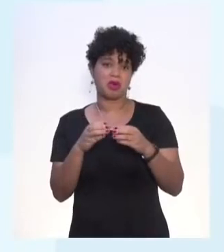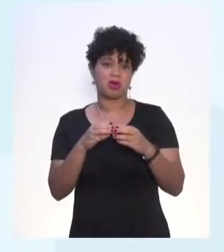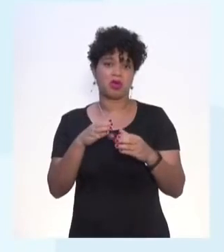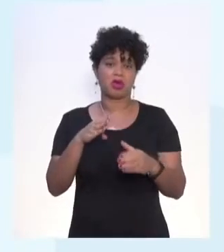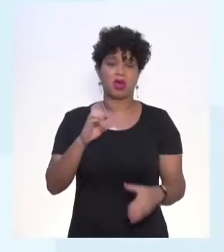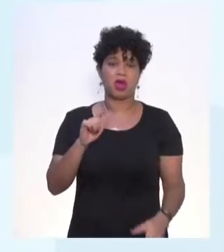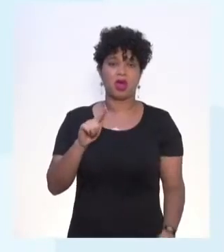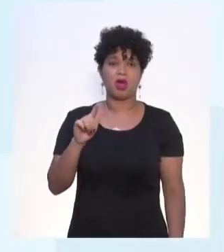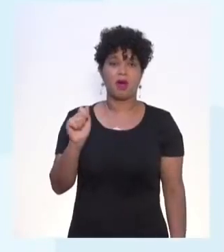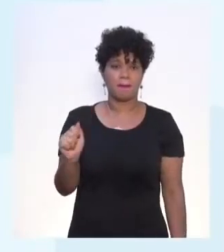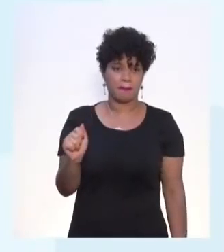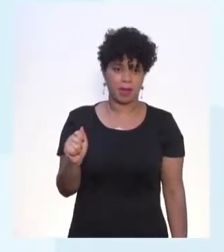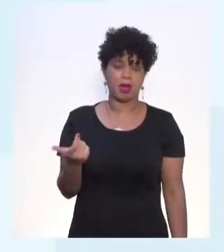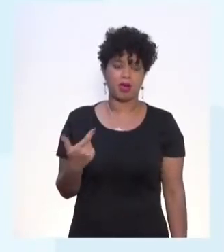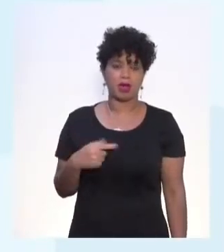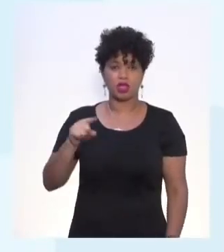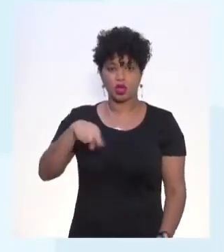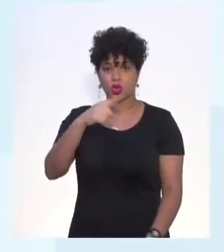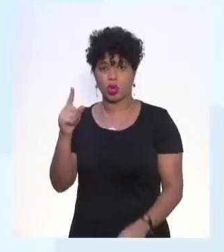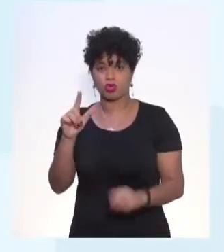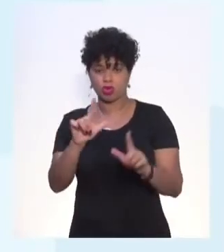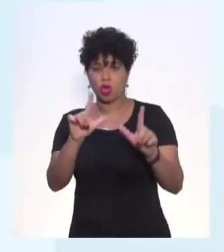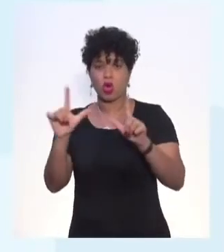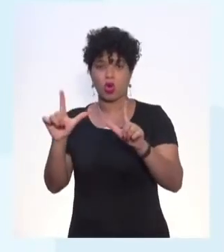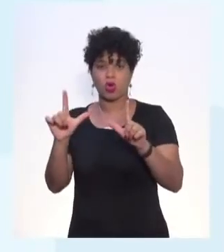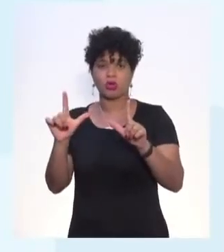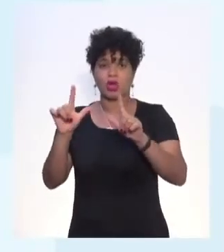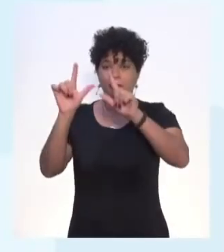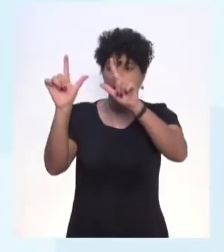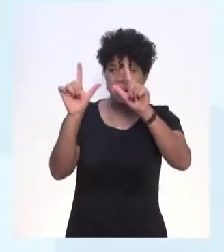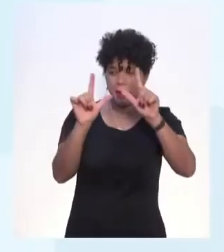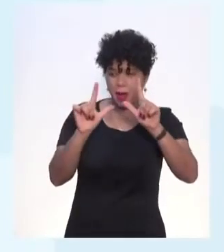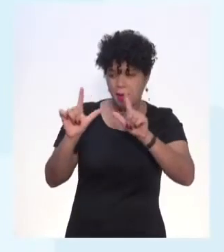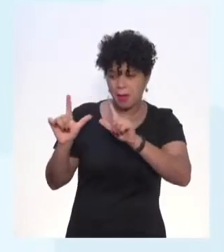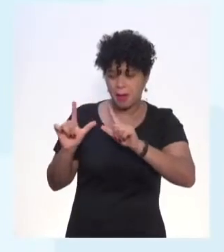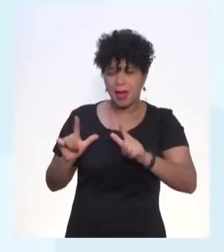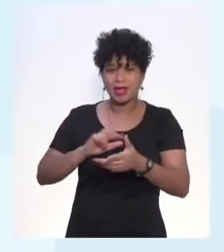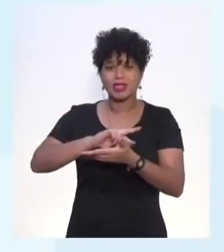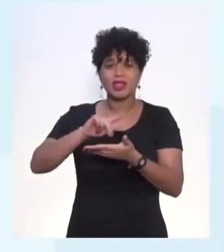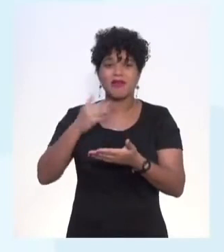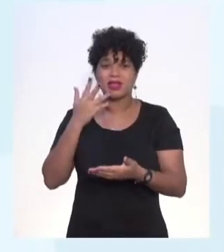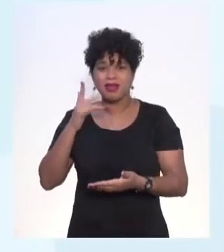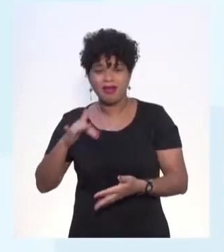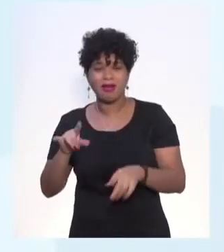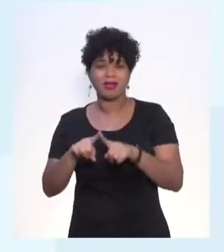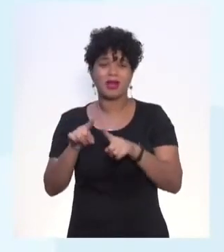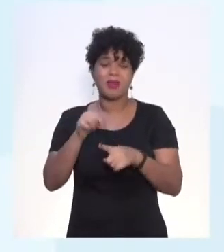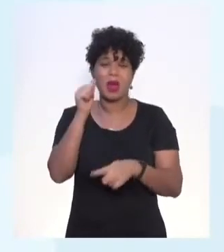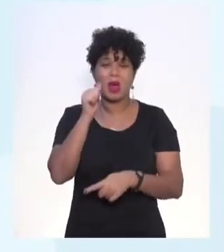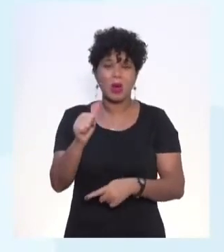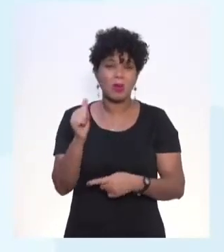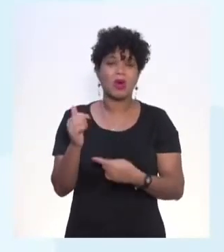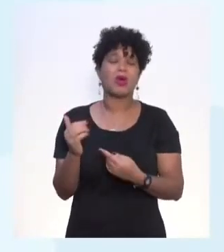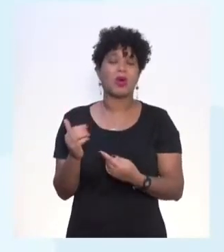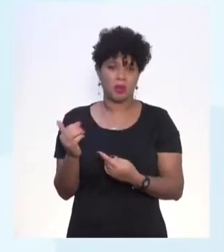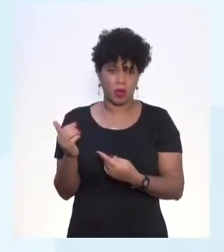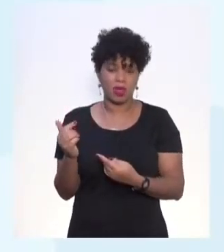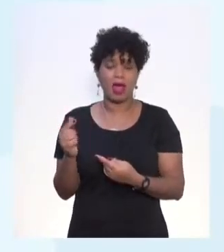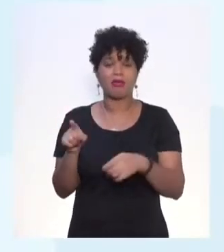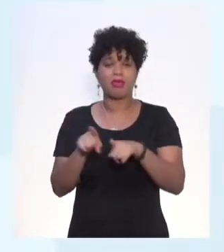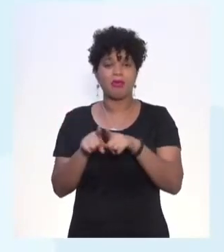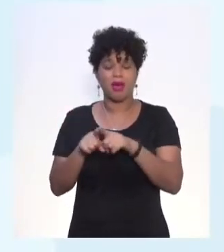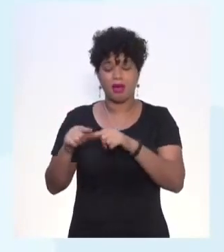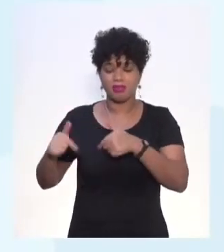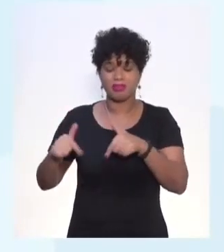autoridades belgas aí. E na imagem da esquerda nós vemos aí um compilado de várias crianças e mulheres que também sofreram